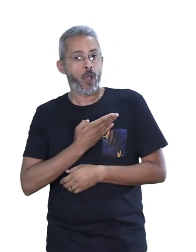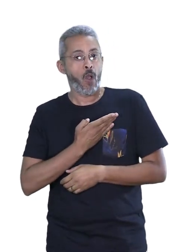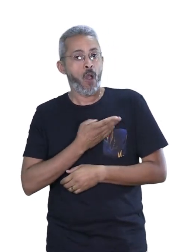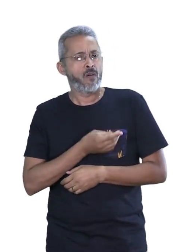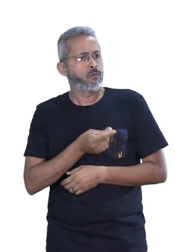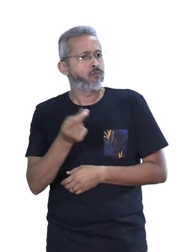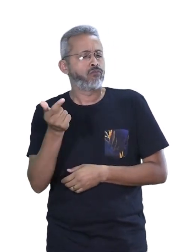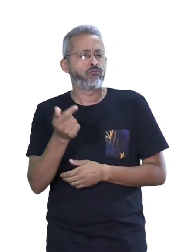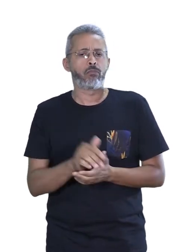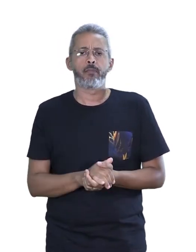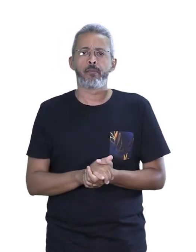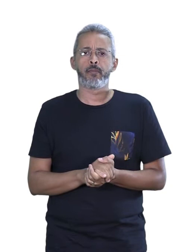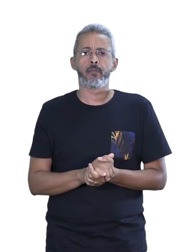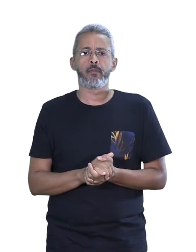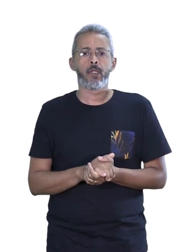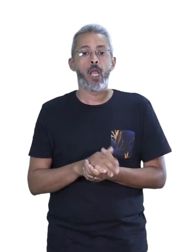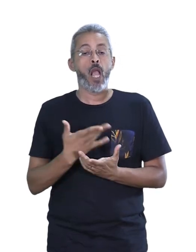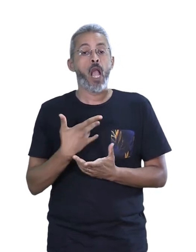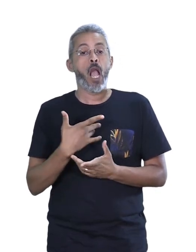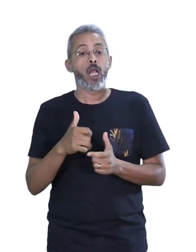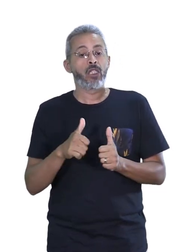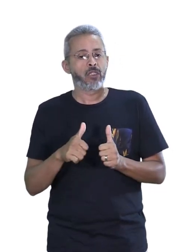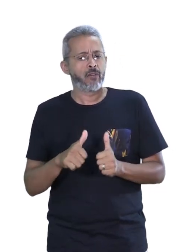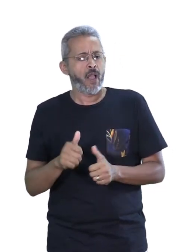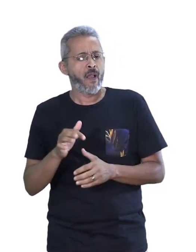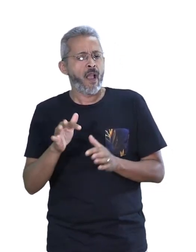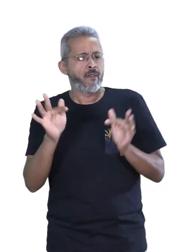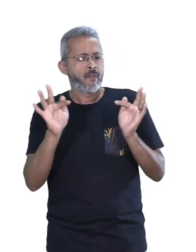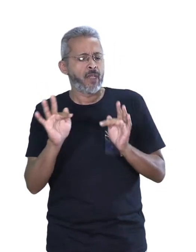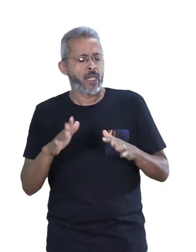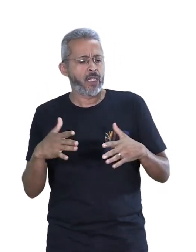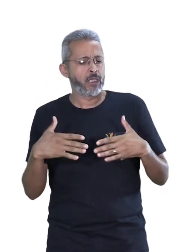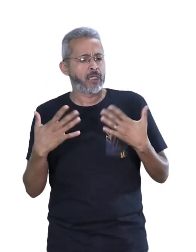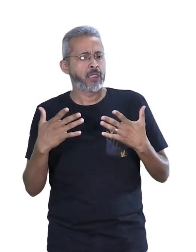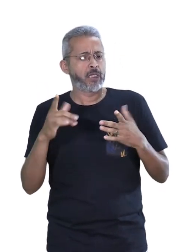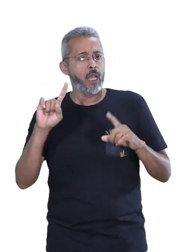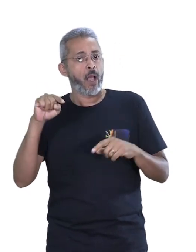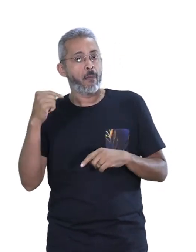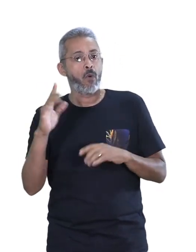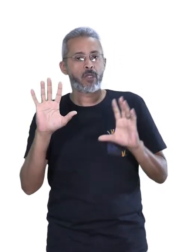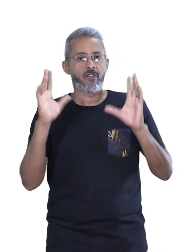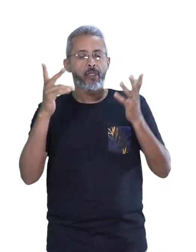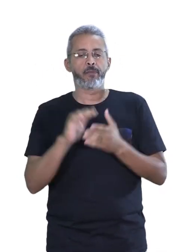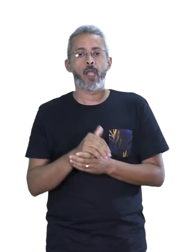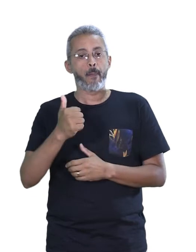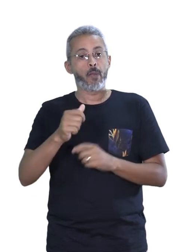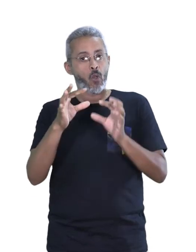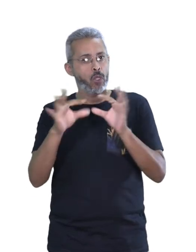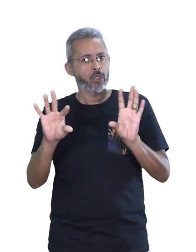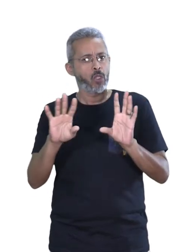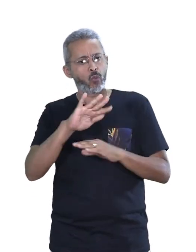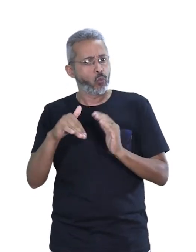Meus amigos foram embora. Estavam felizes após a festa. Na